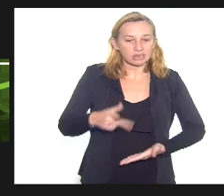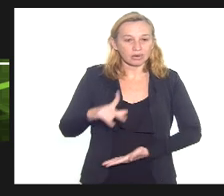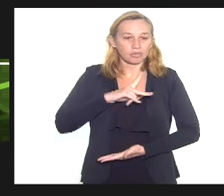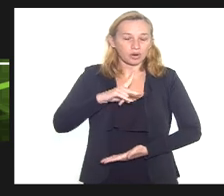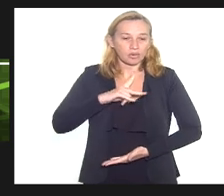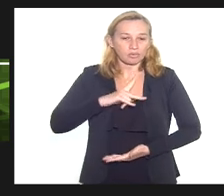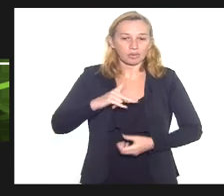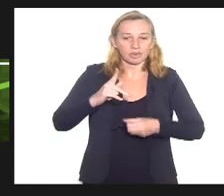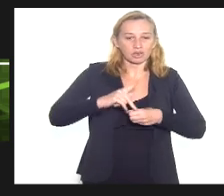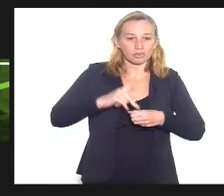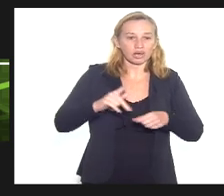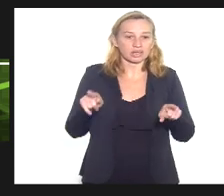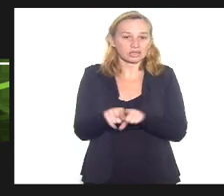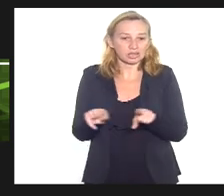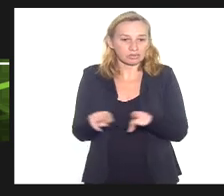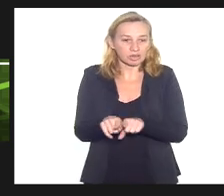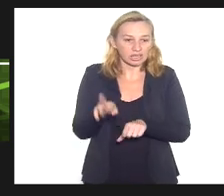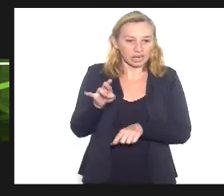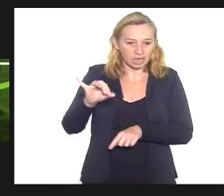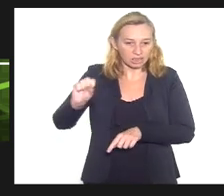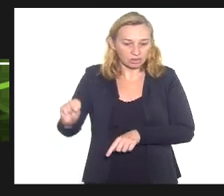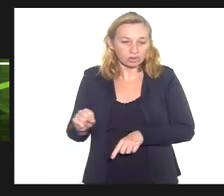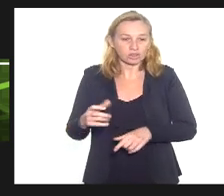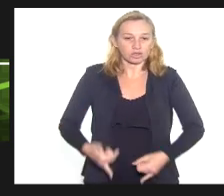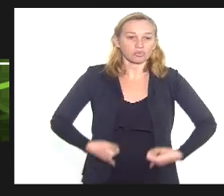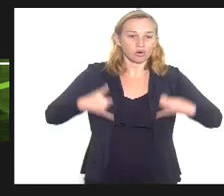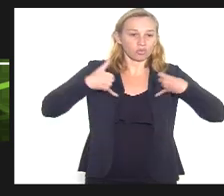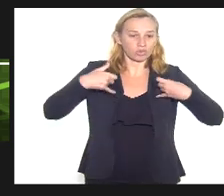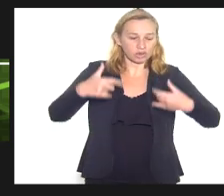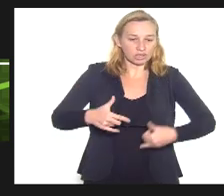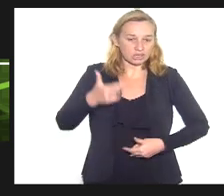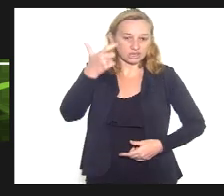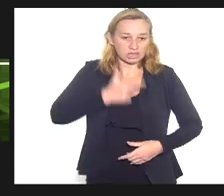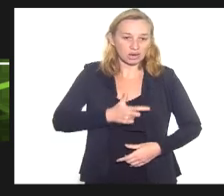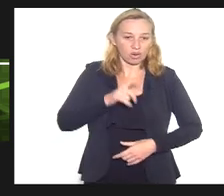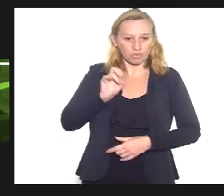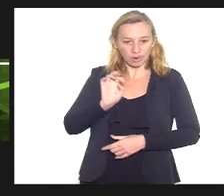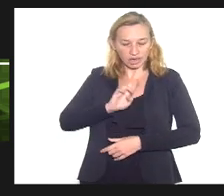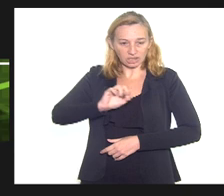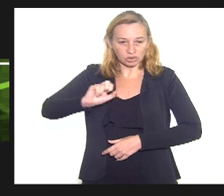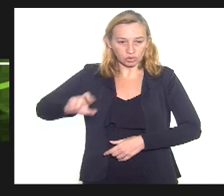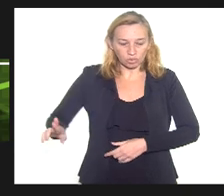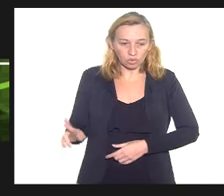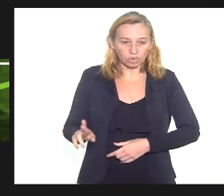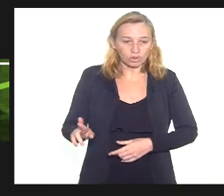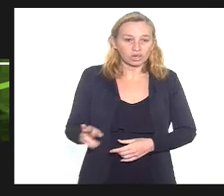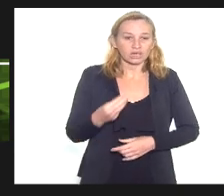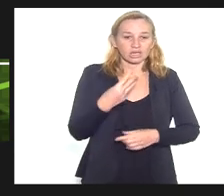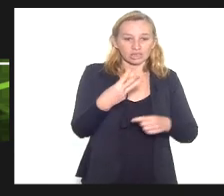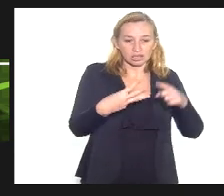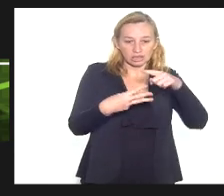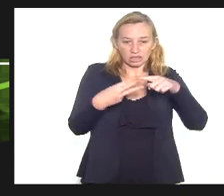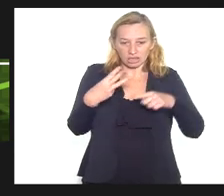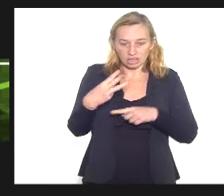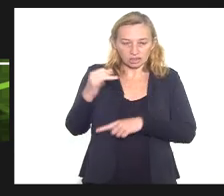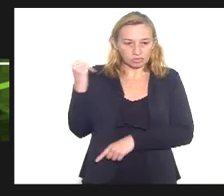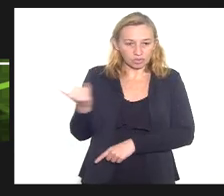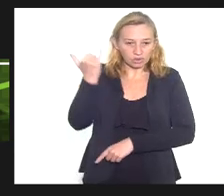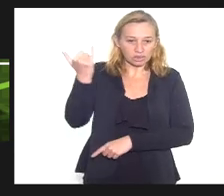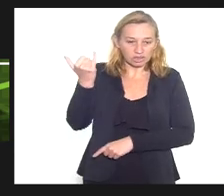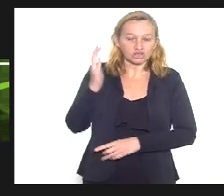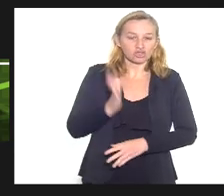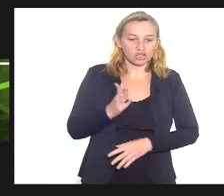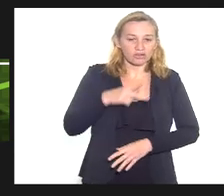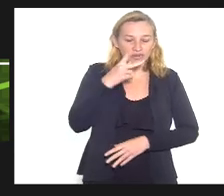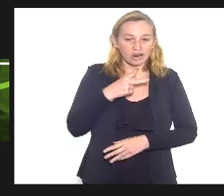mas onde nós temos orgulho de sermos o operador. Ele conta com 3 descobertas, a mais famosa delas sendo a já mencionada